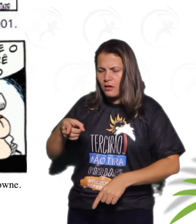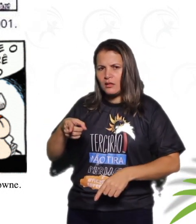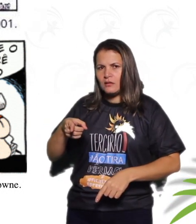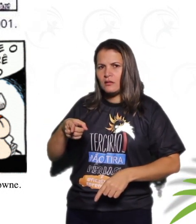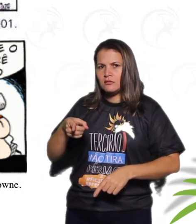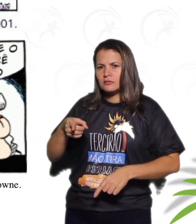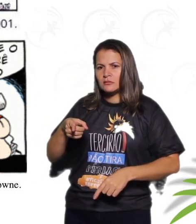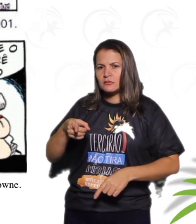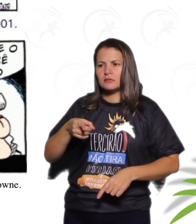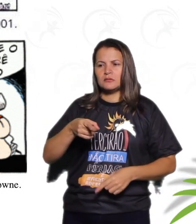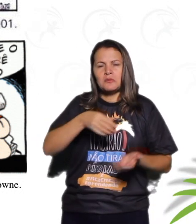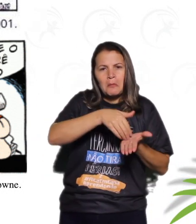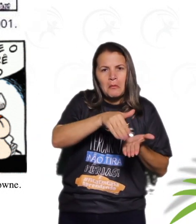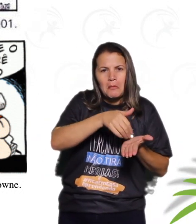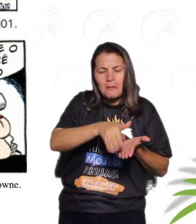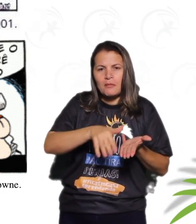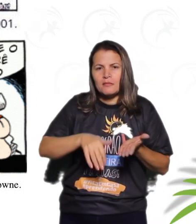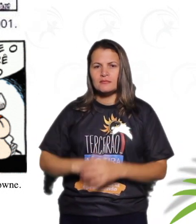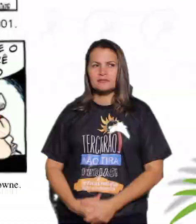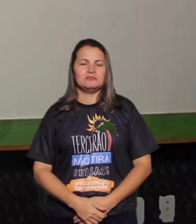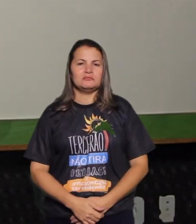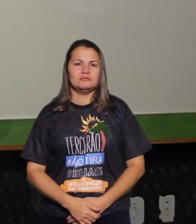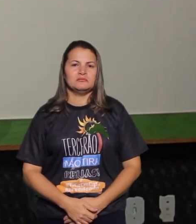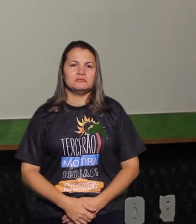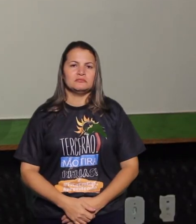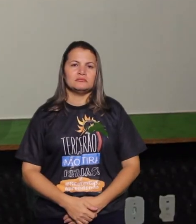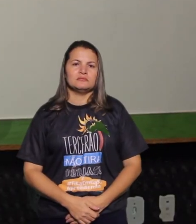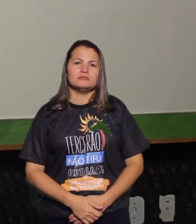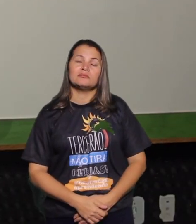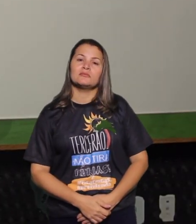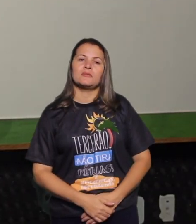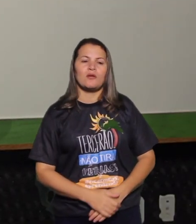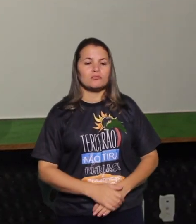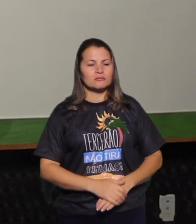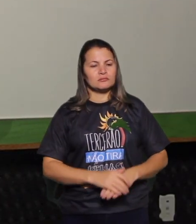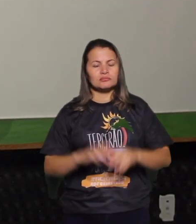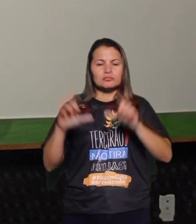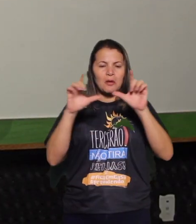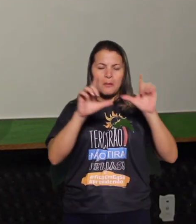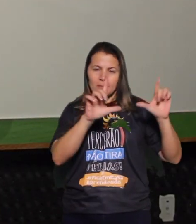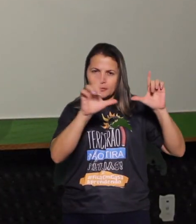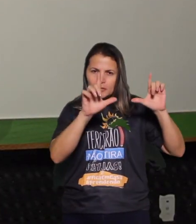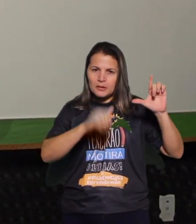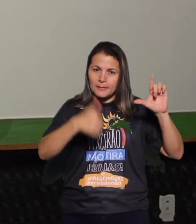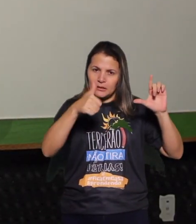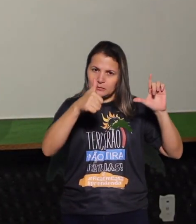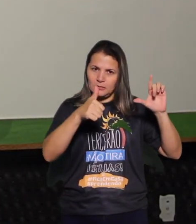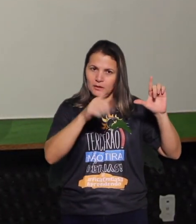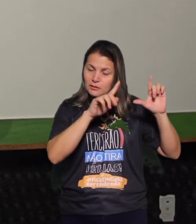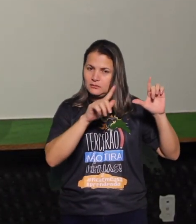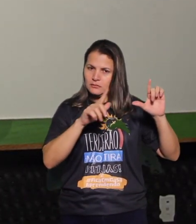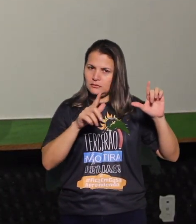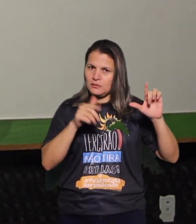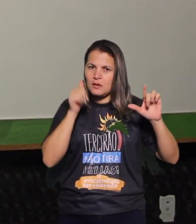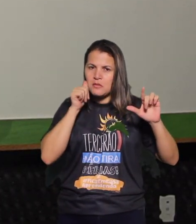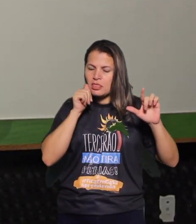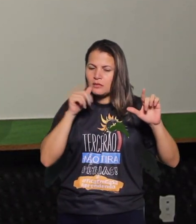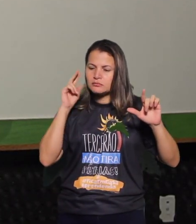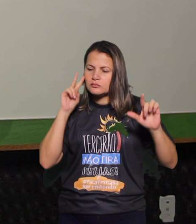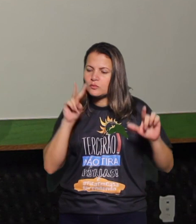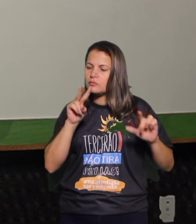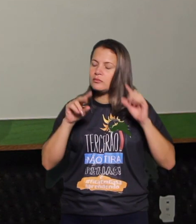de desemprego de que tanto se fala. No primeiro quadro, a Mafalda olha para o dedo